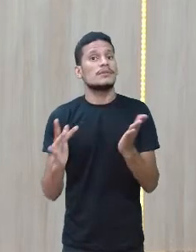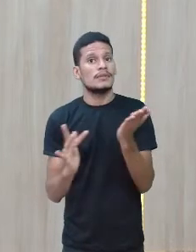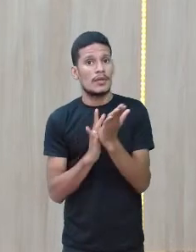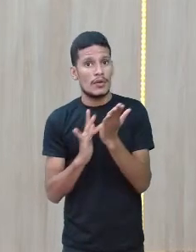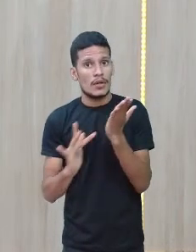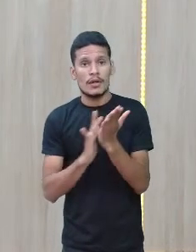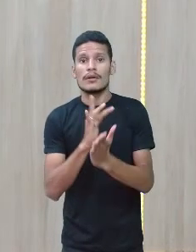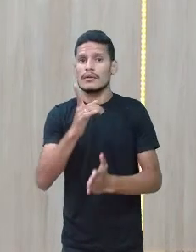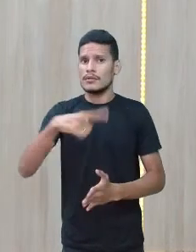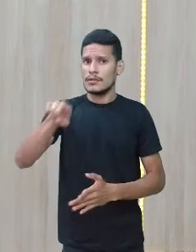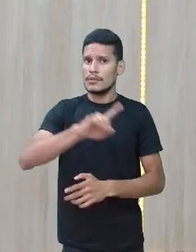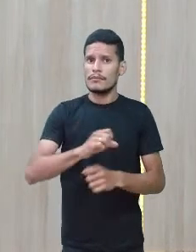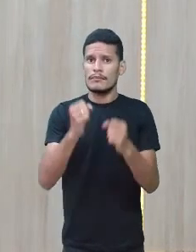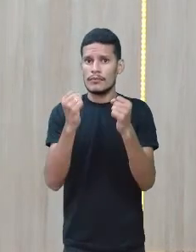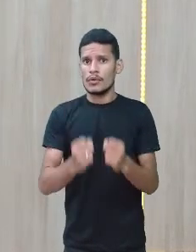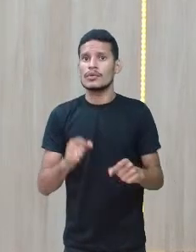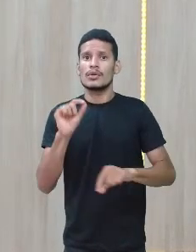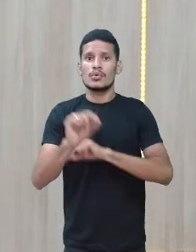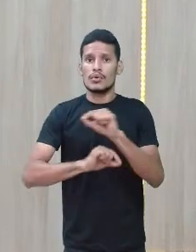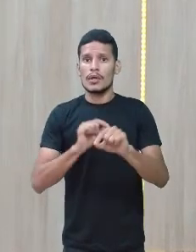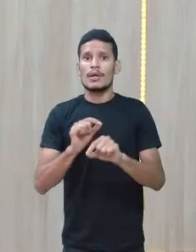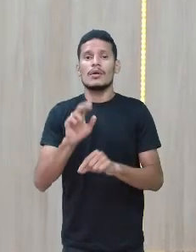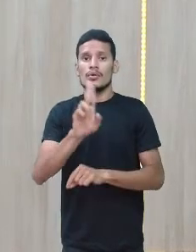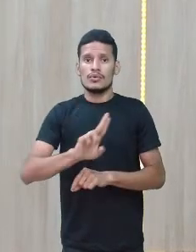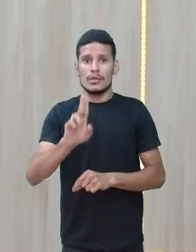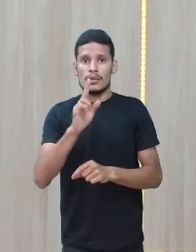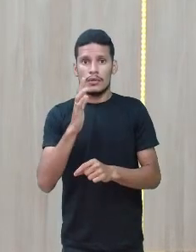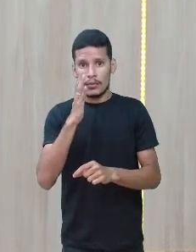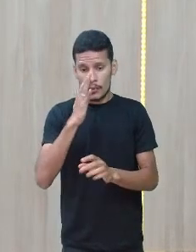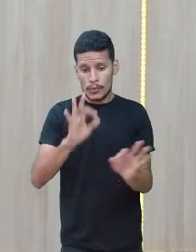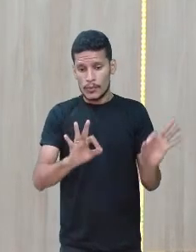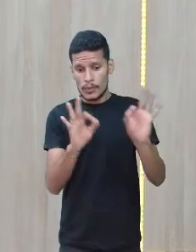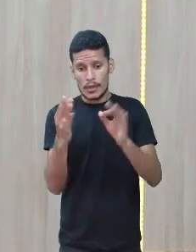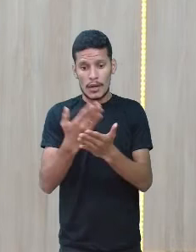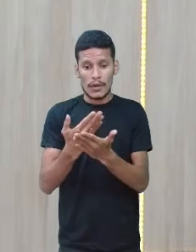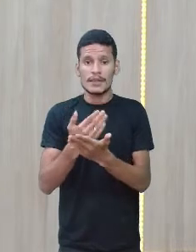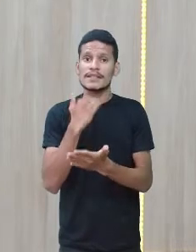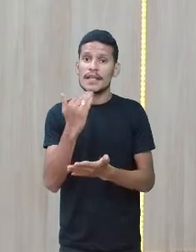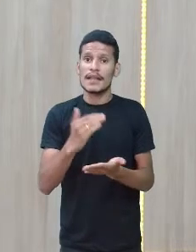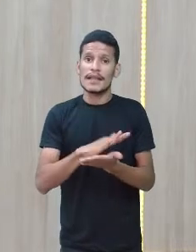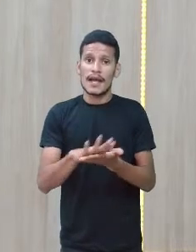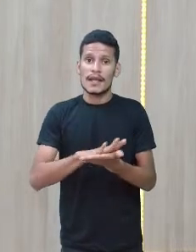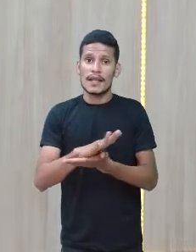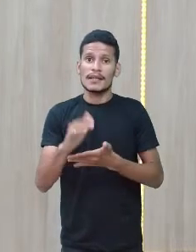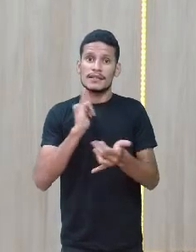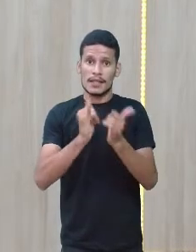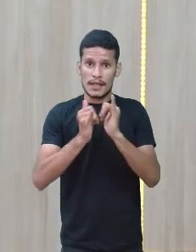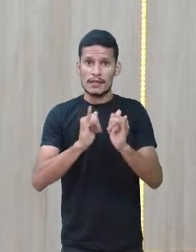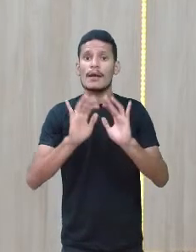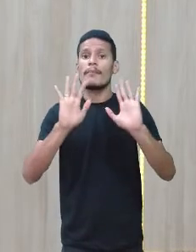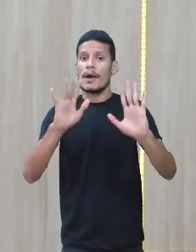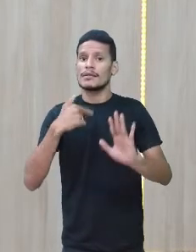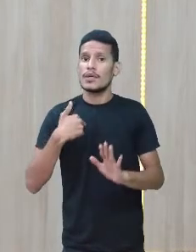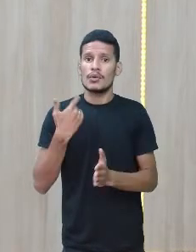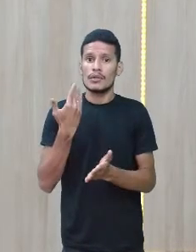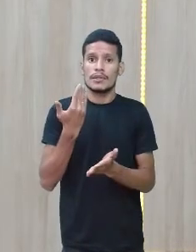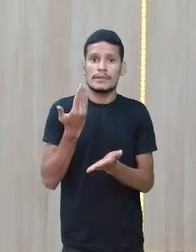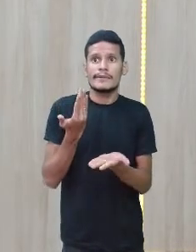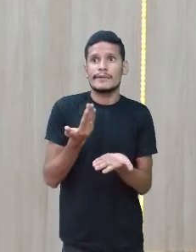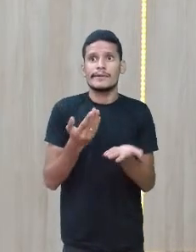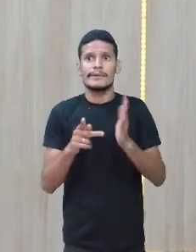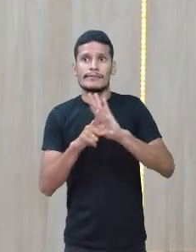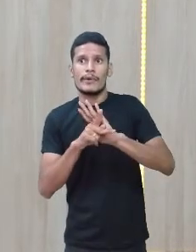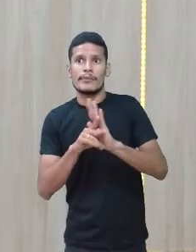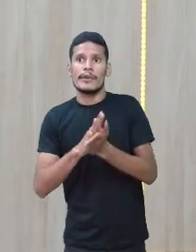e assistir as aulas sem gastar a internet. E aí, mas eu não tenho Android, como é que eu faço? Billy vai colocar